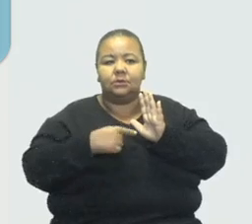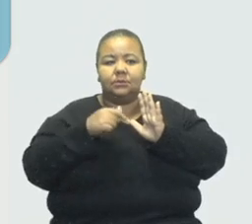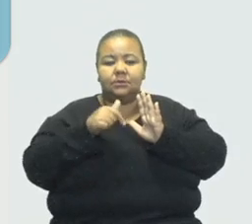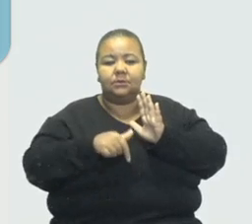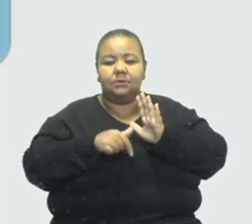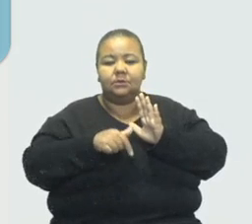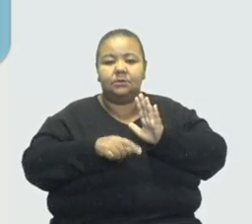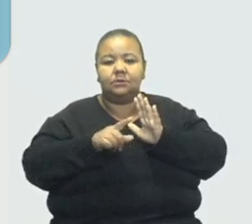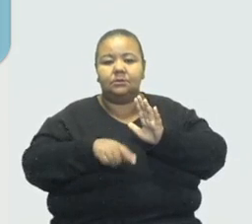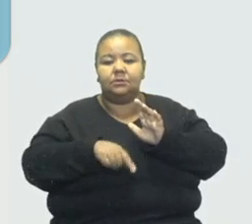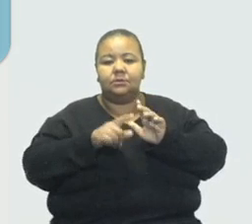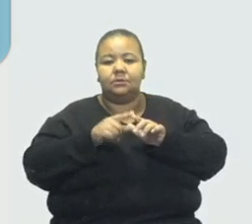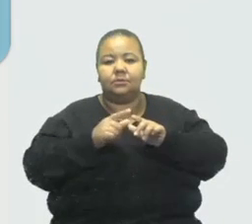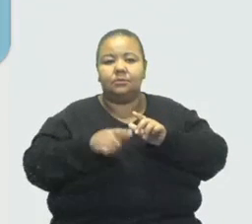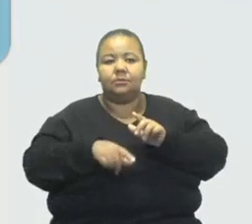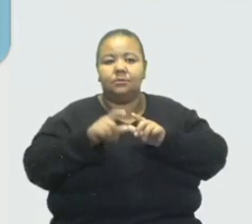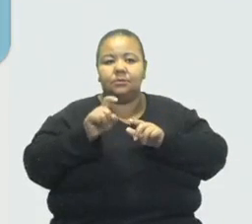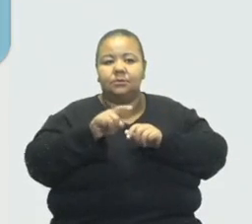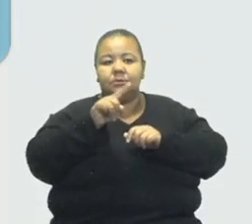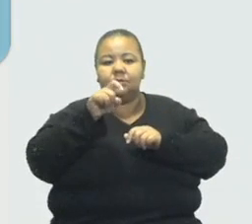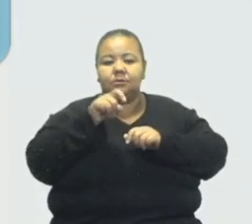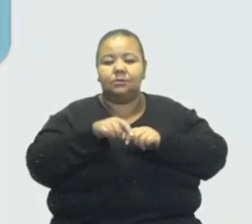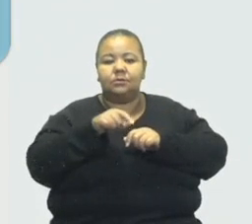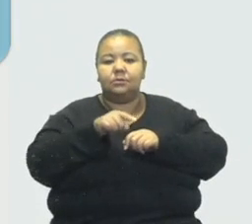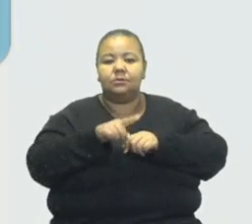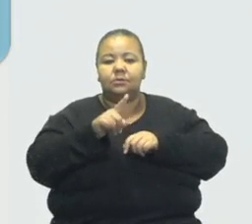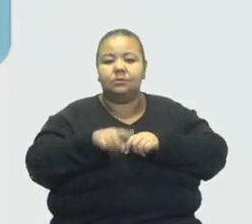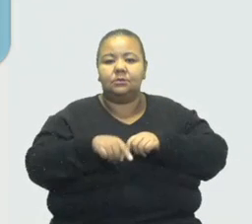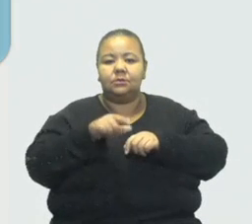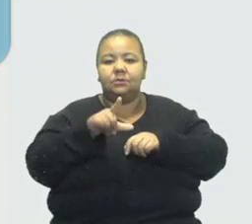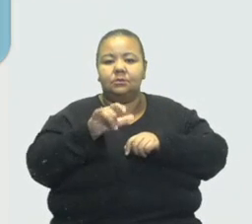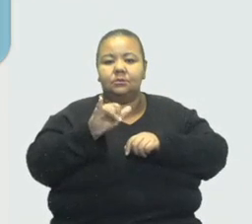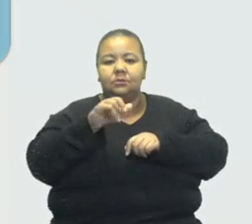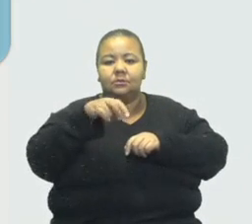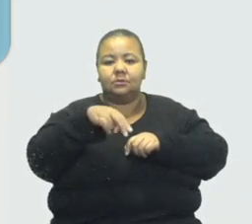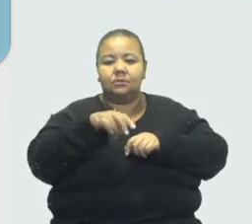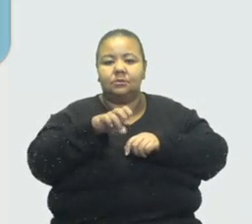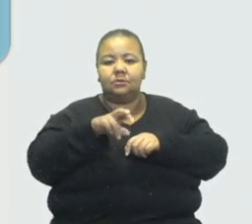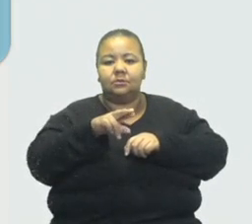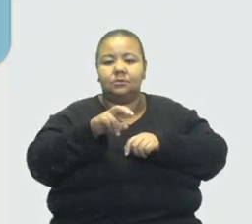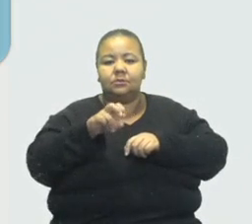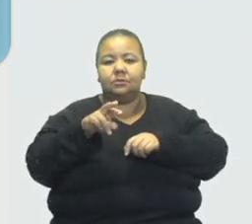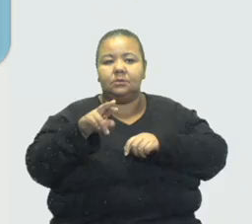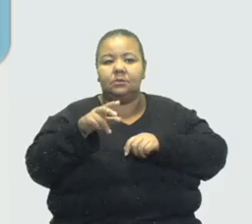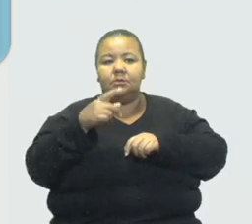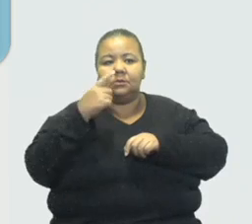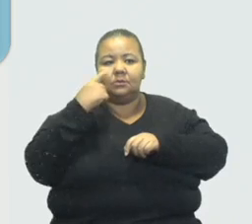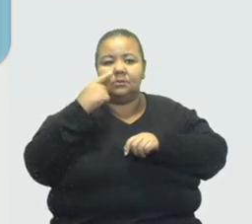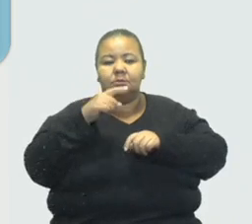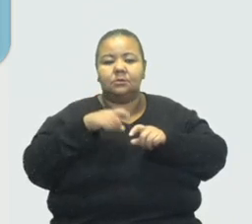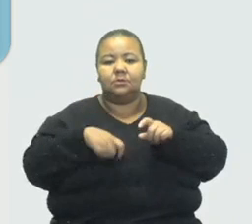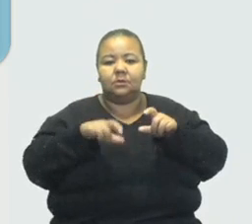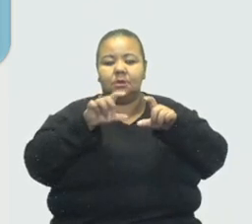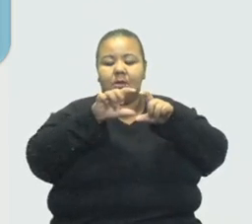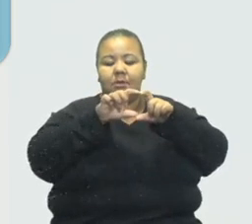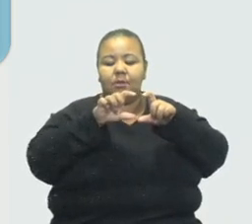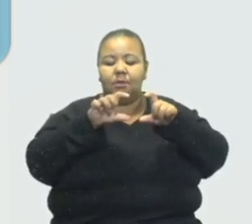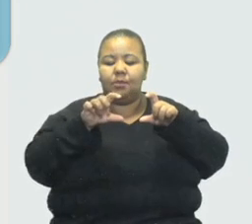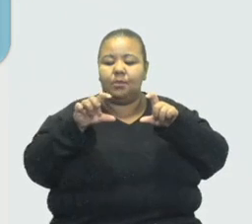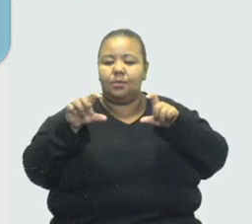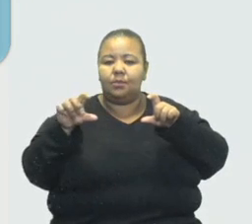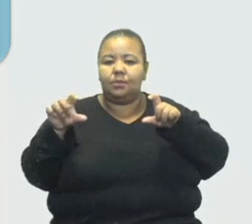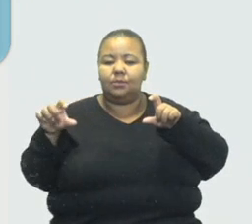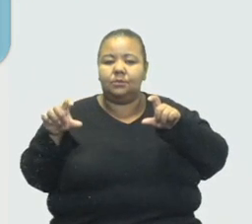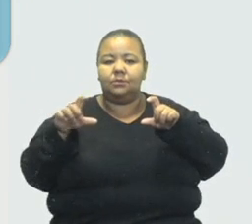os nossos coeficientes, as nossas incógnitas. Aqui elas são lineares, porque apresentam esse tipo aqui, certo? E